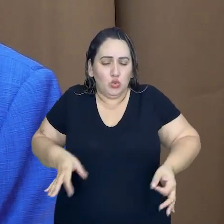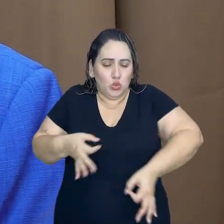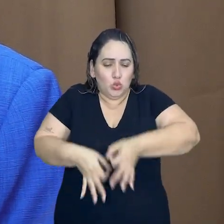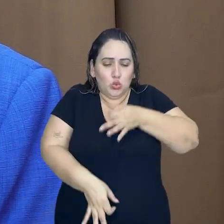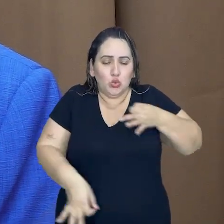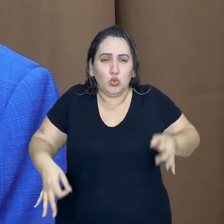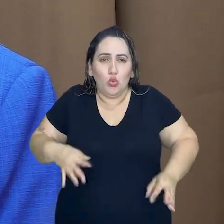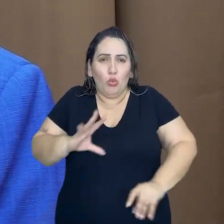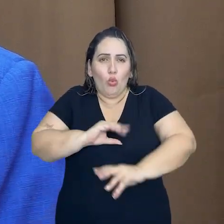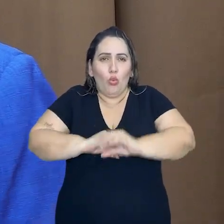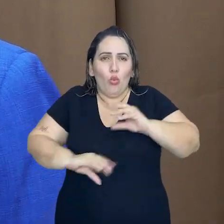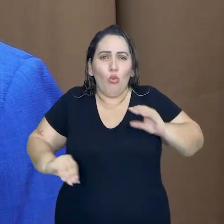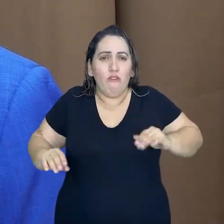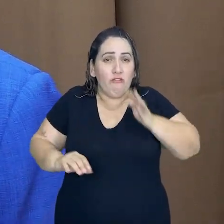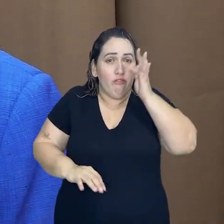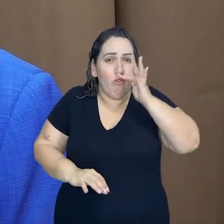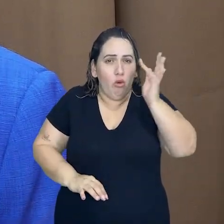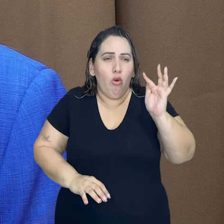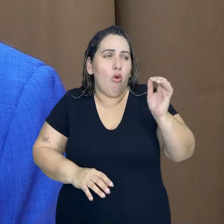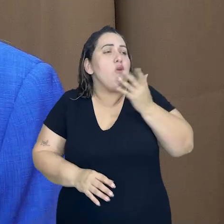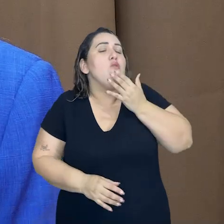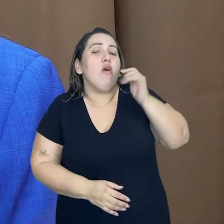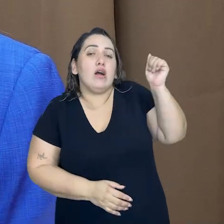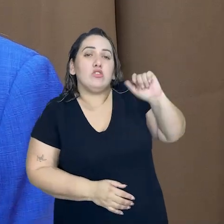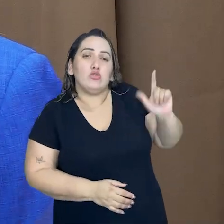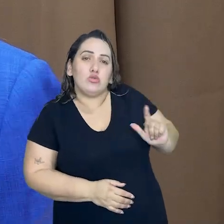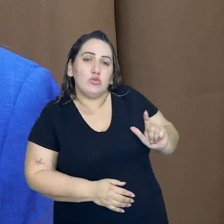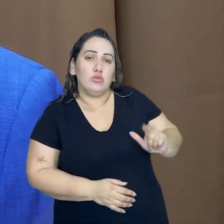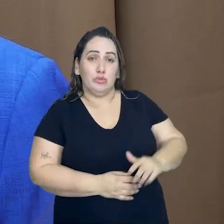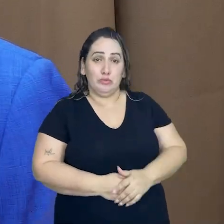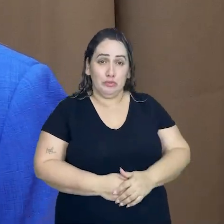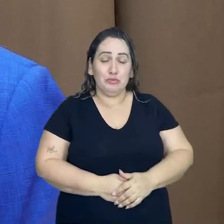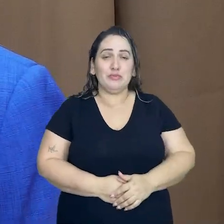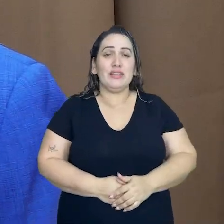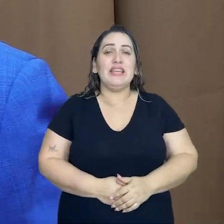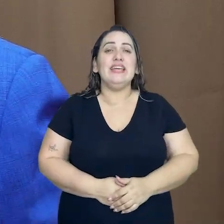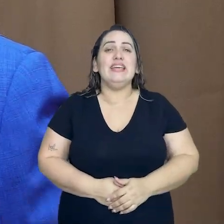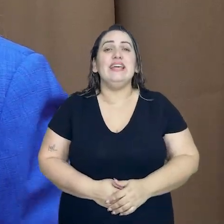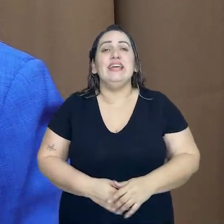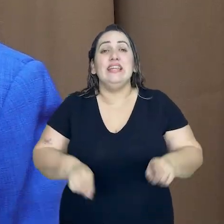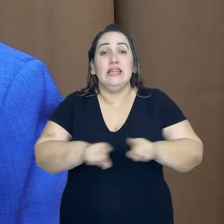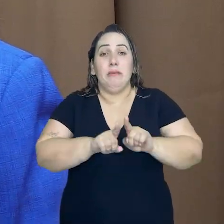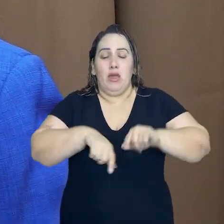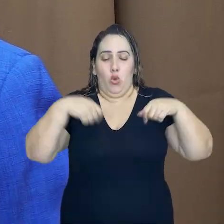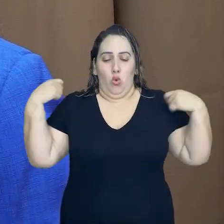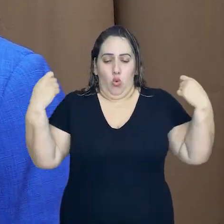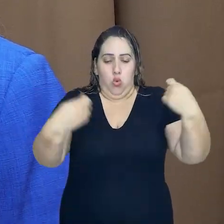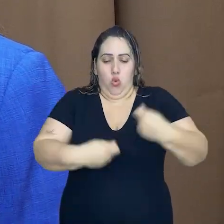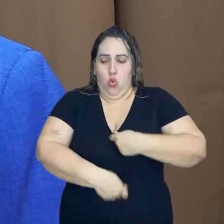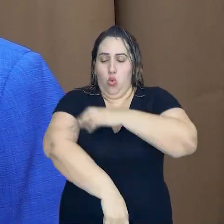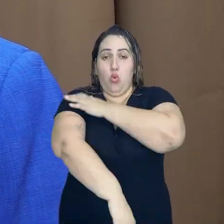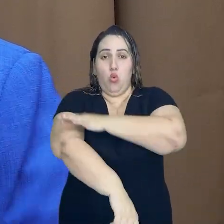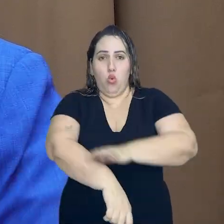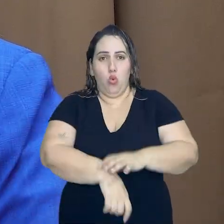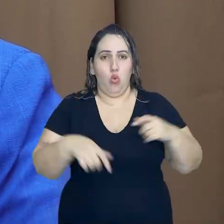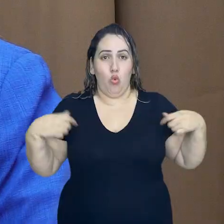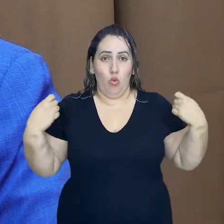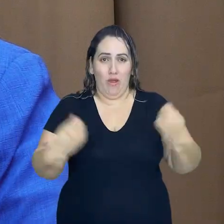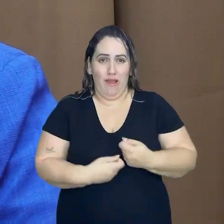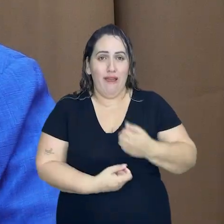vestido estampado, né? Que é azul com umas florezinhas bege. E estou com um